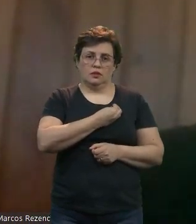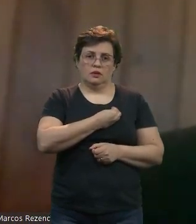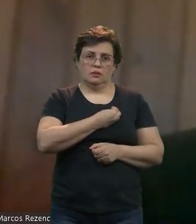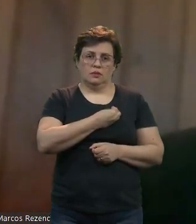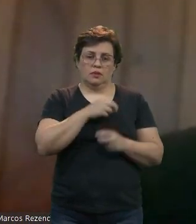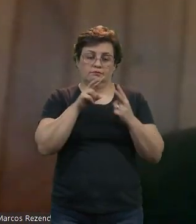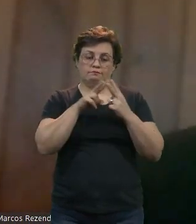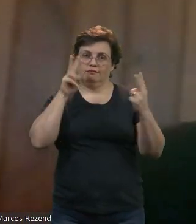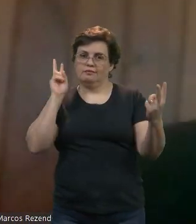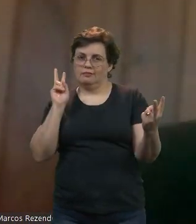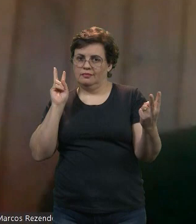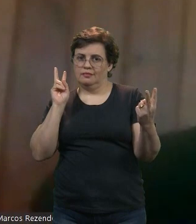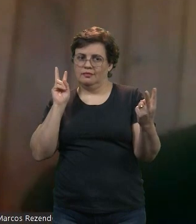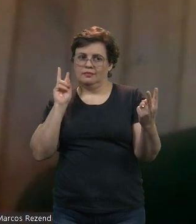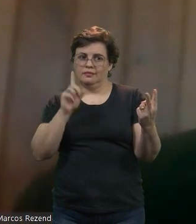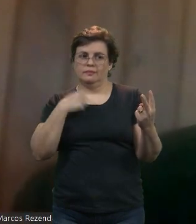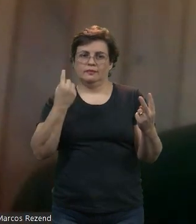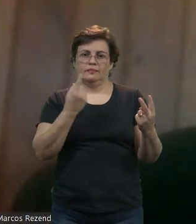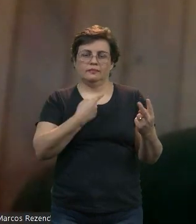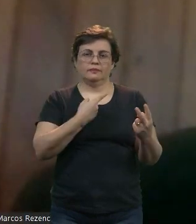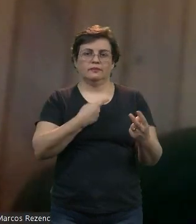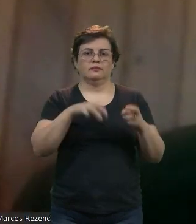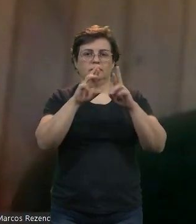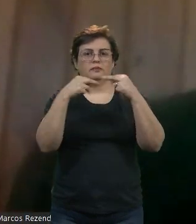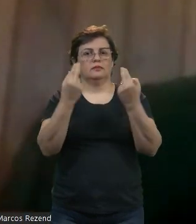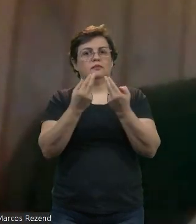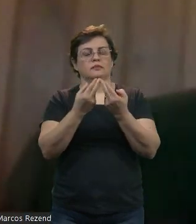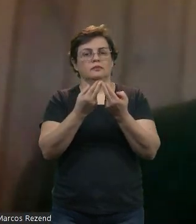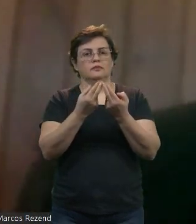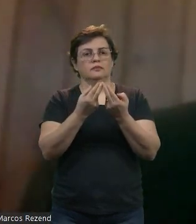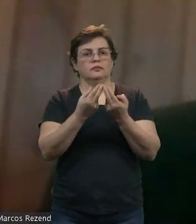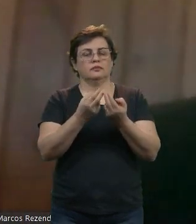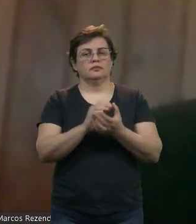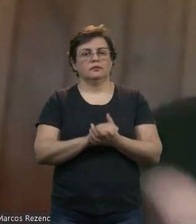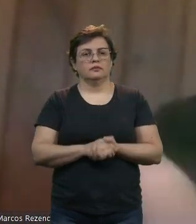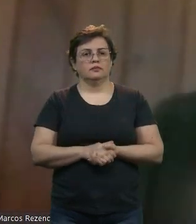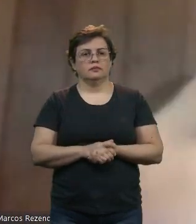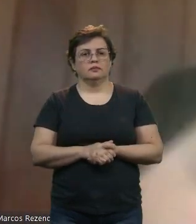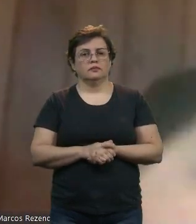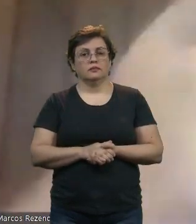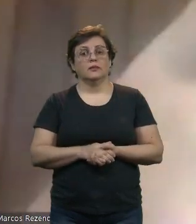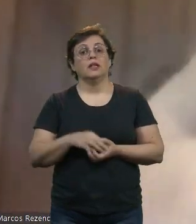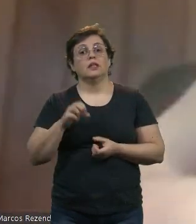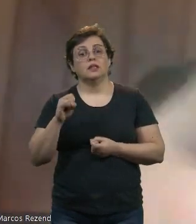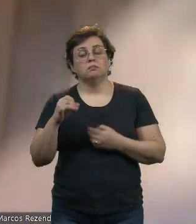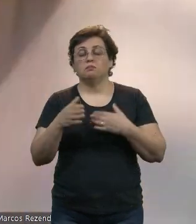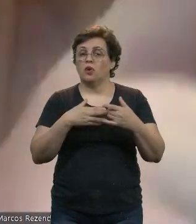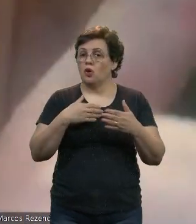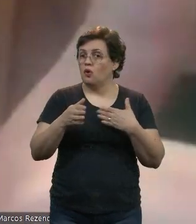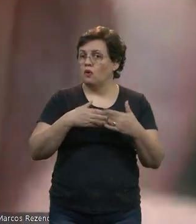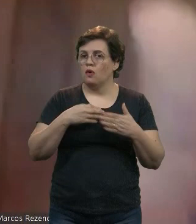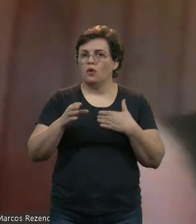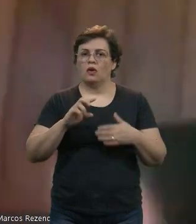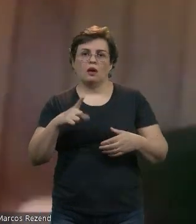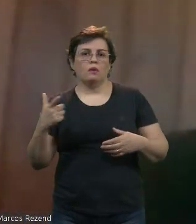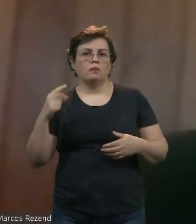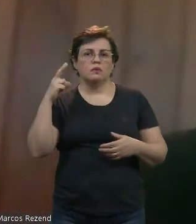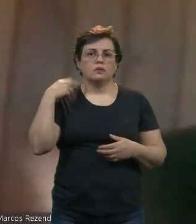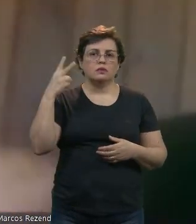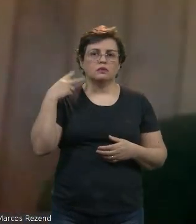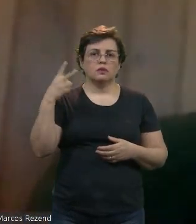possam participar remotamente da nossa sessão ordinária. E, eventualmente, qualquer um de nós, vereadores,